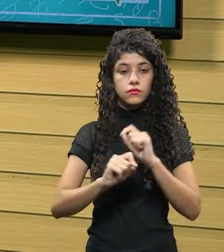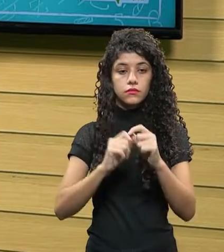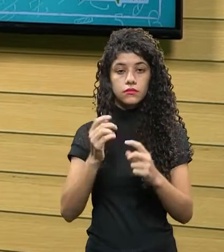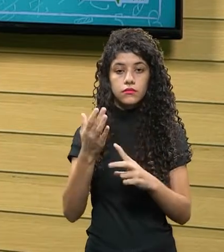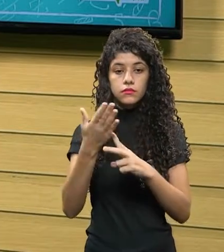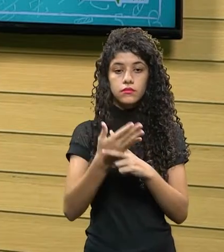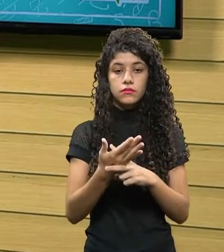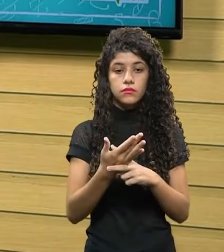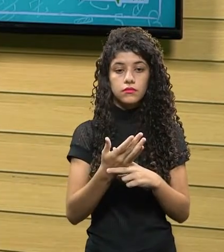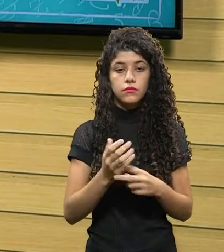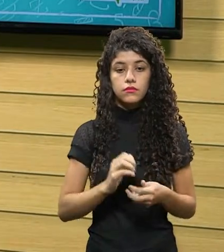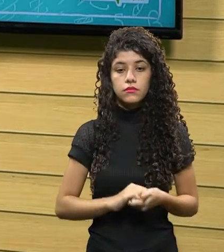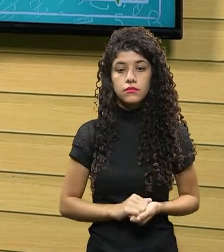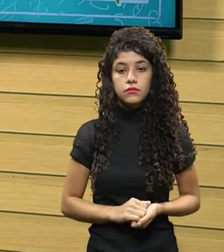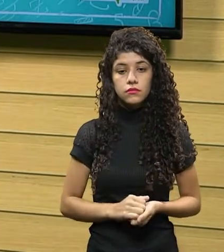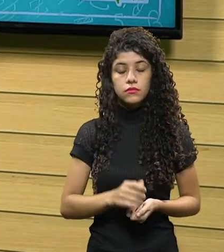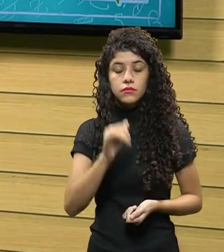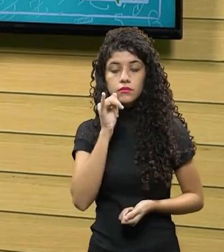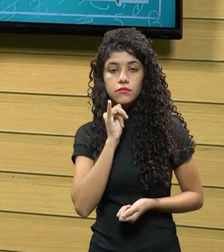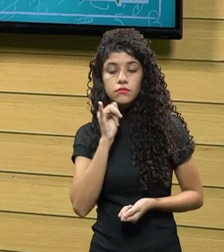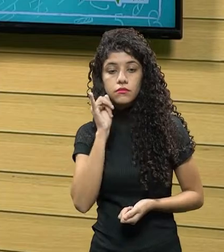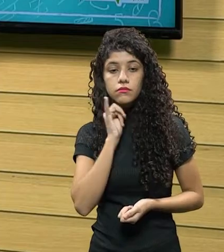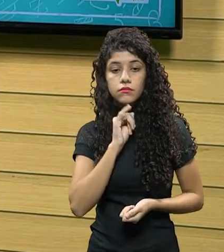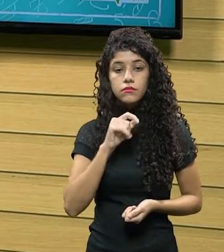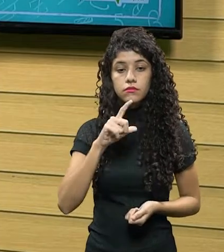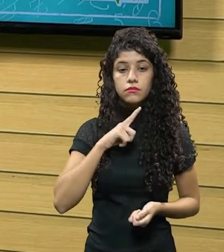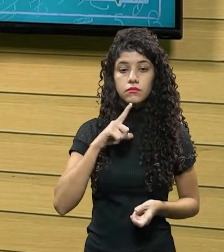dividido em algumas contas. No nosso exemplo está